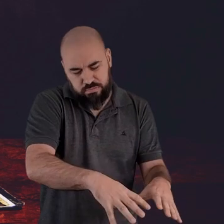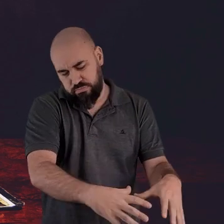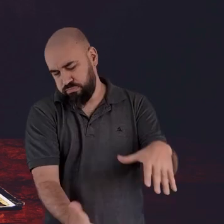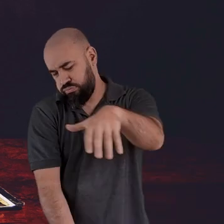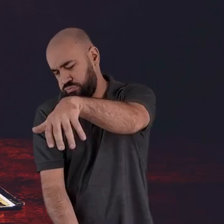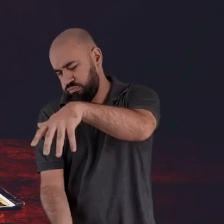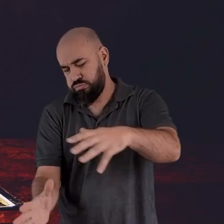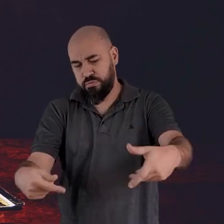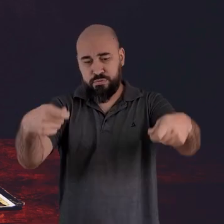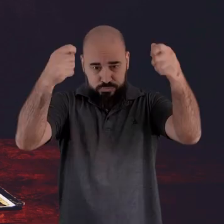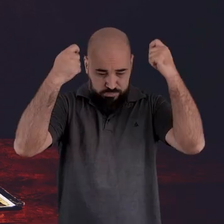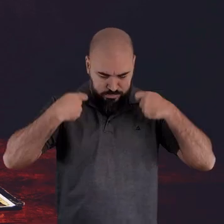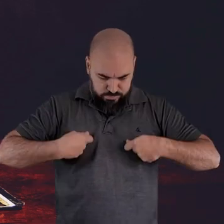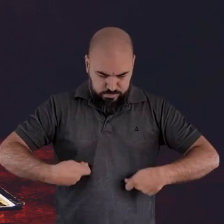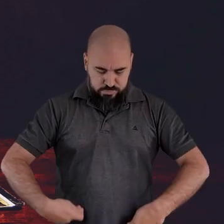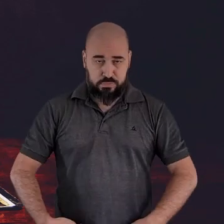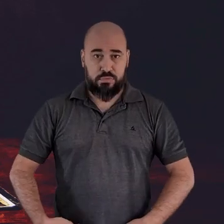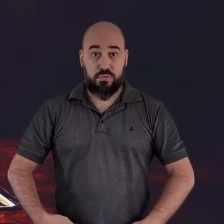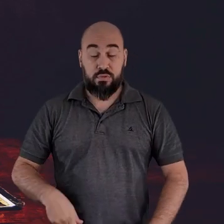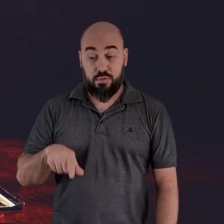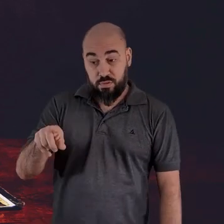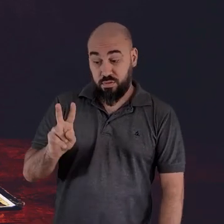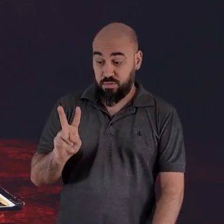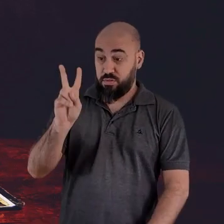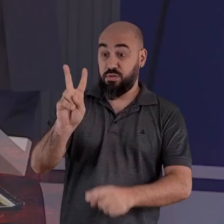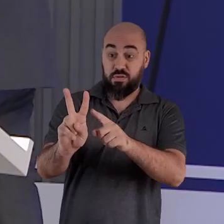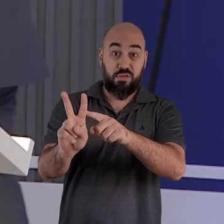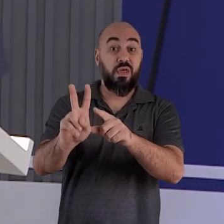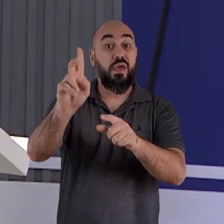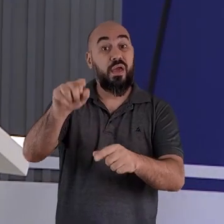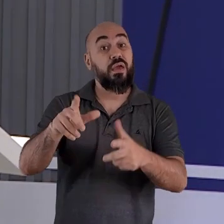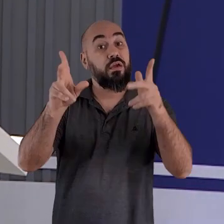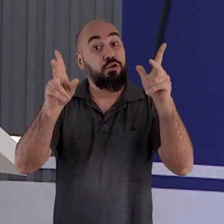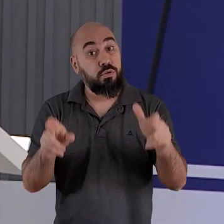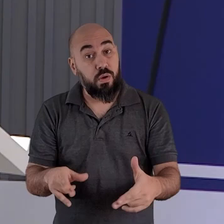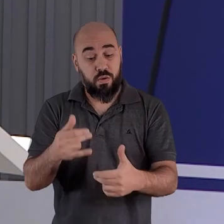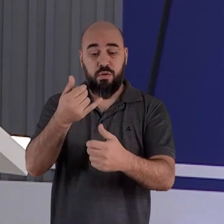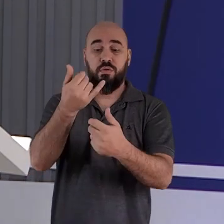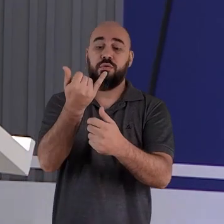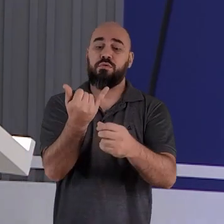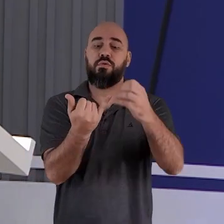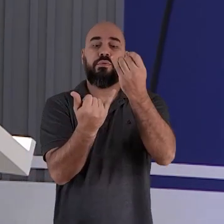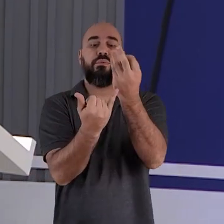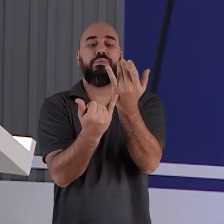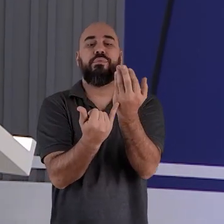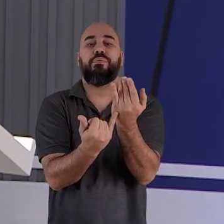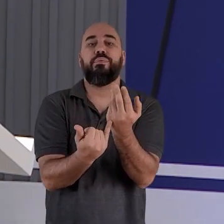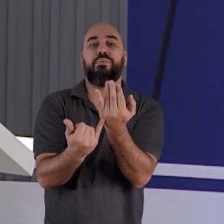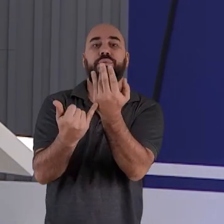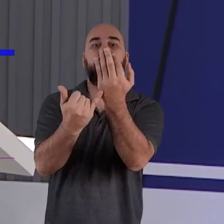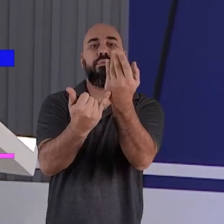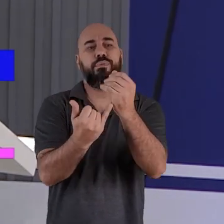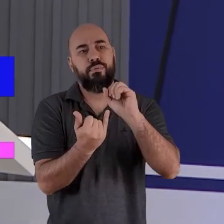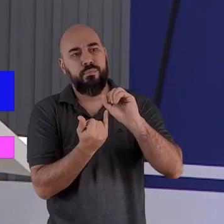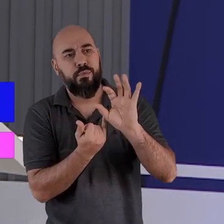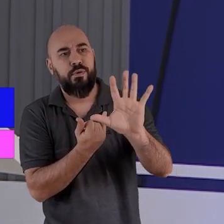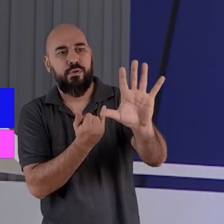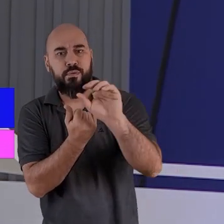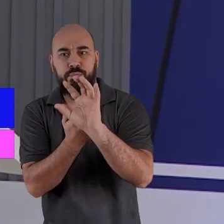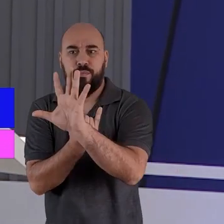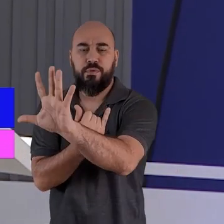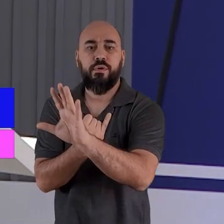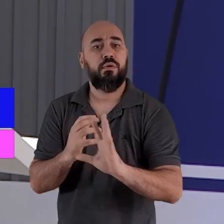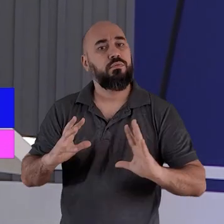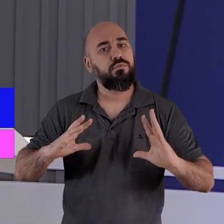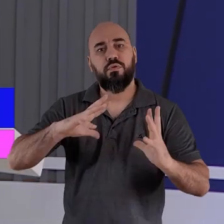se acham em pé diante do Senhor da terra. Há muitos elementos aqui, neste verso,